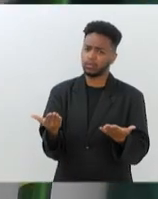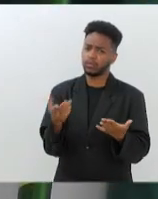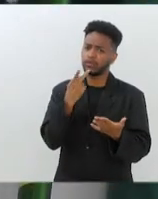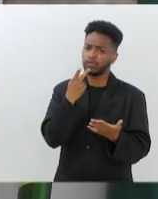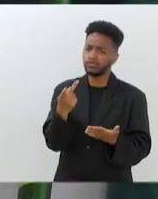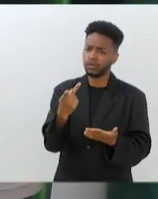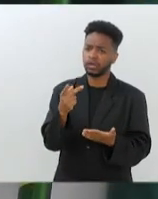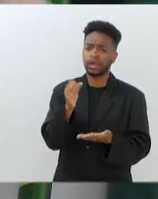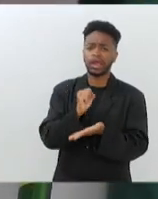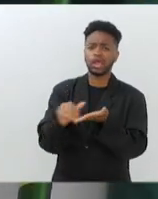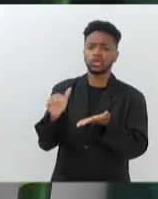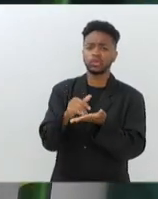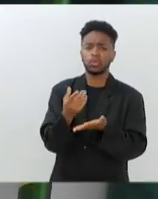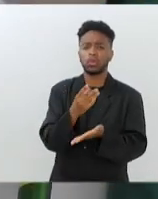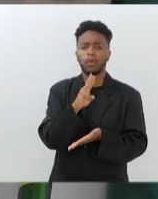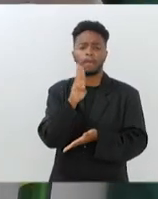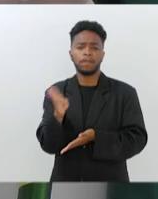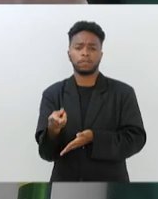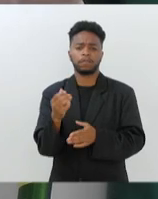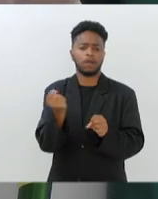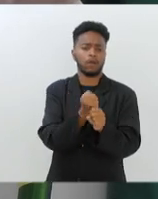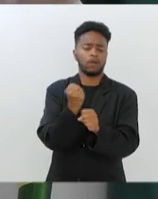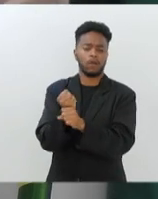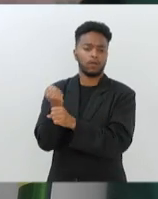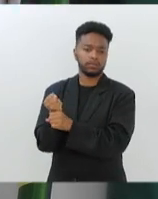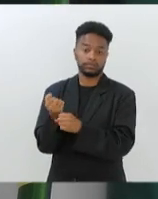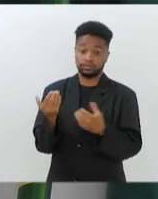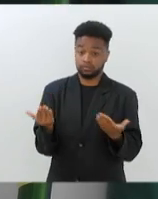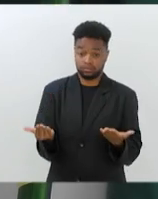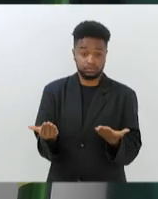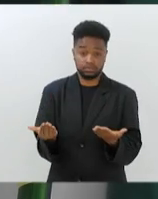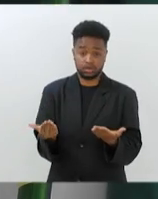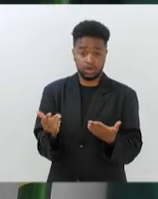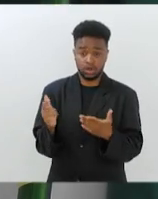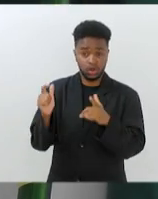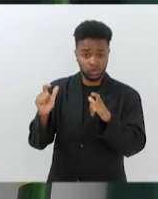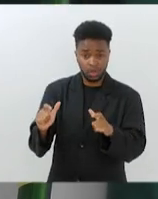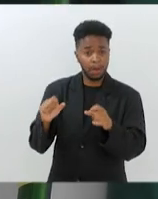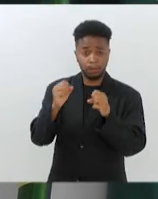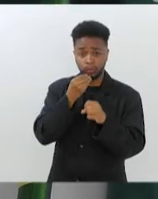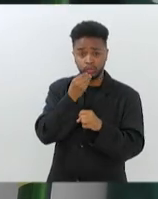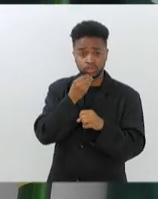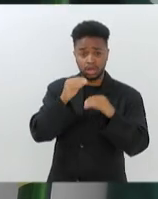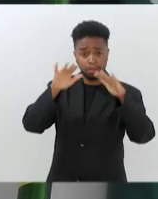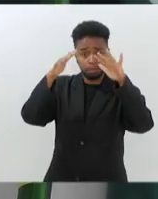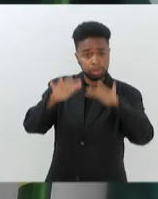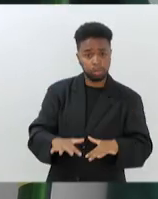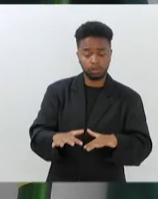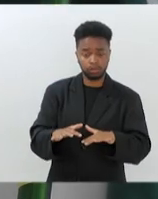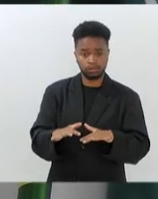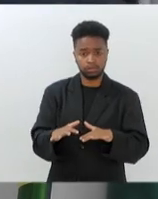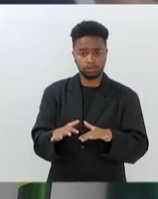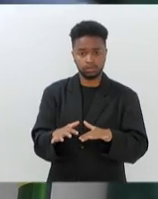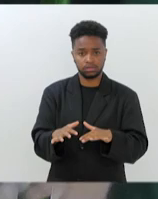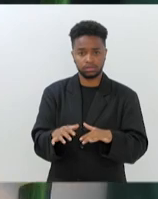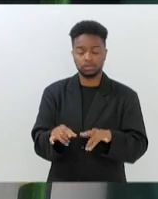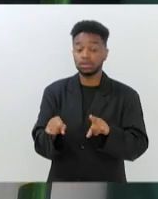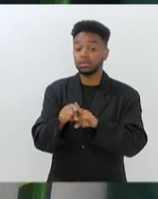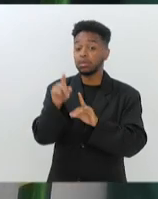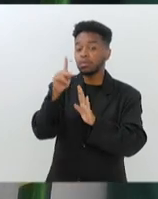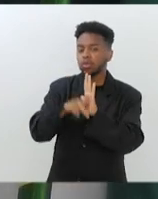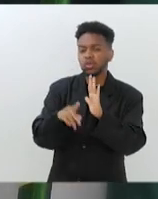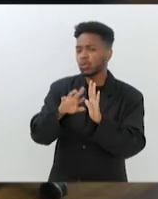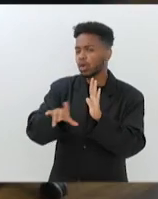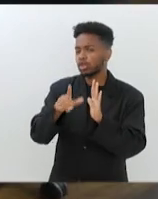gastou tantos milhões que reformou aquilo a qualquer momento Vai Desabar na cabeça de alguém p e o projeto Deputado n de